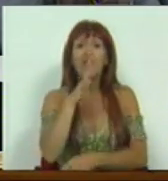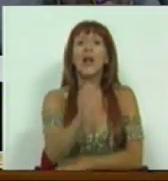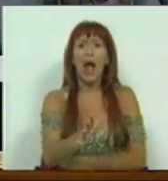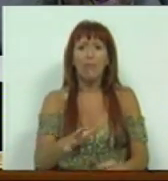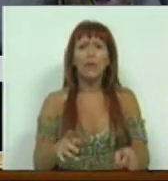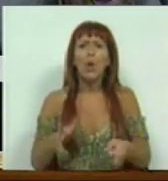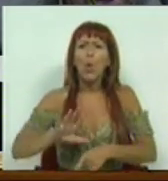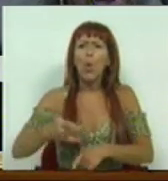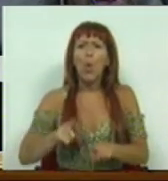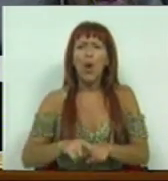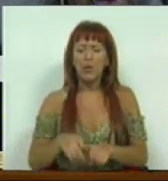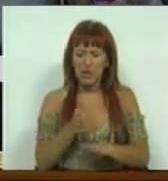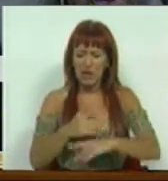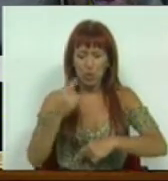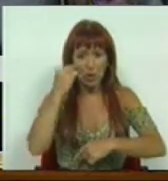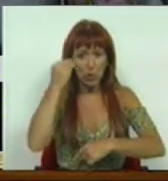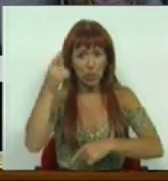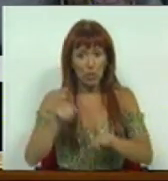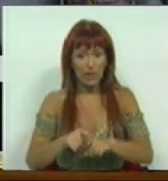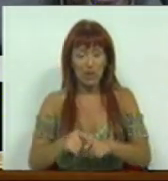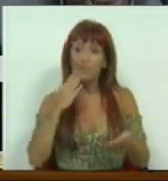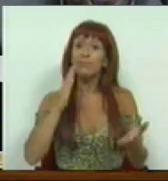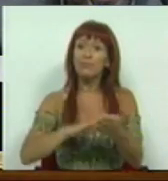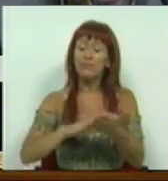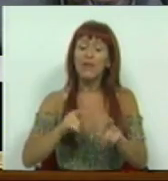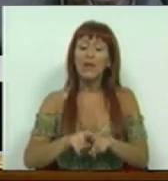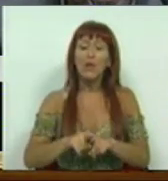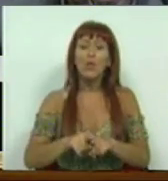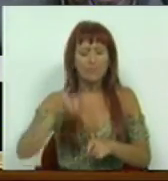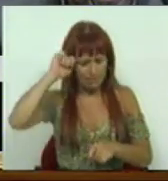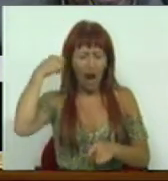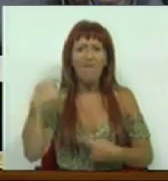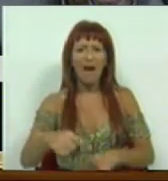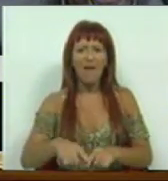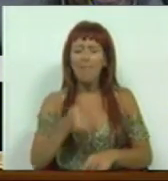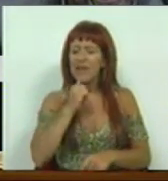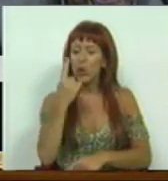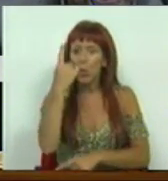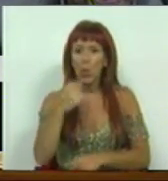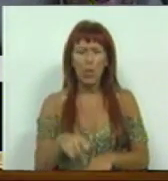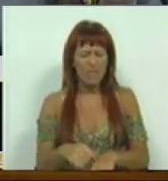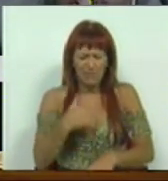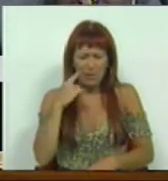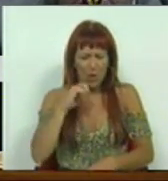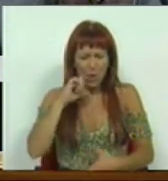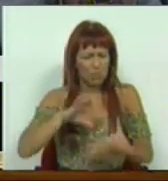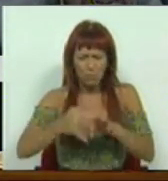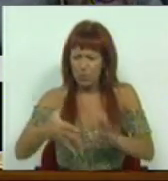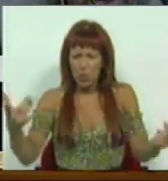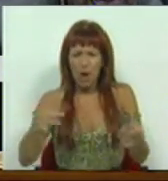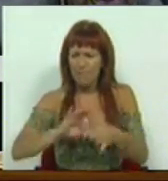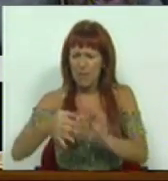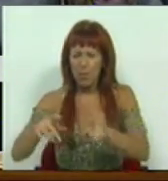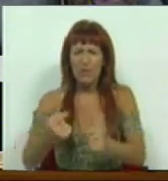dizer quando o setor do turismo e da restauração vai ser vítima de uma medida sem sentido que vai